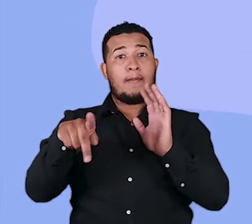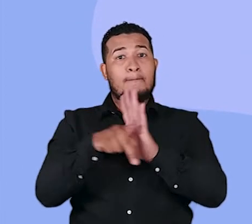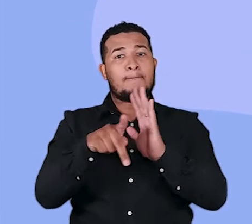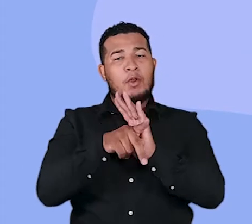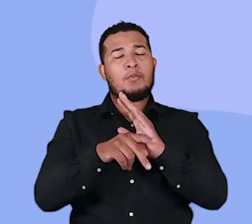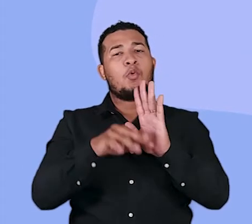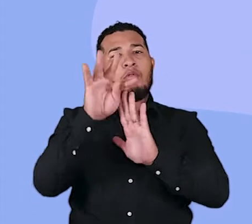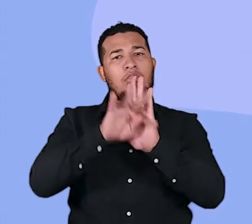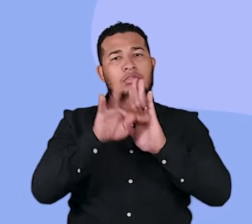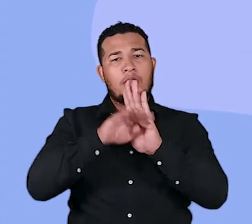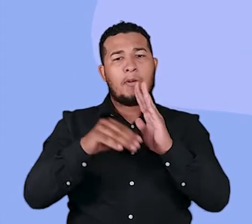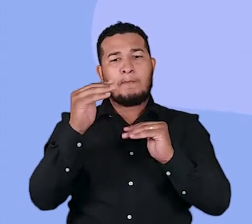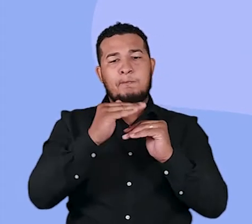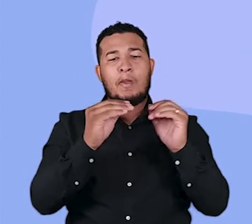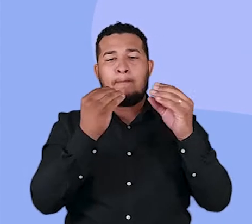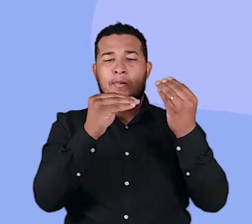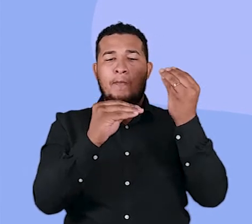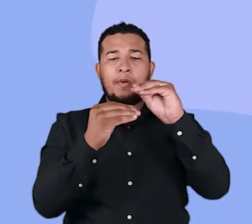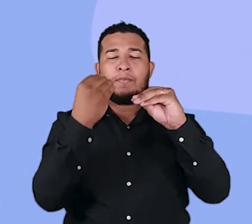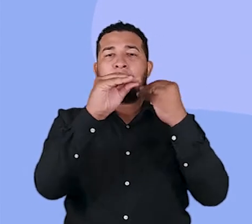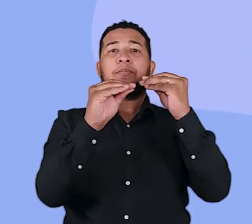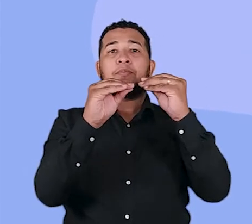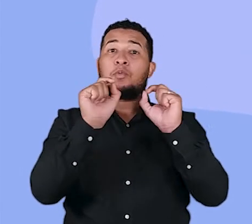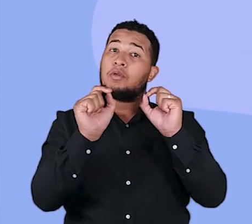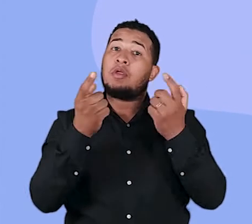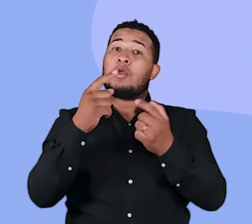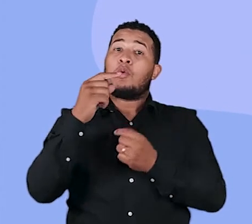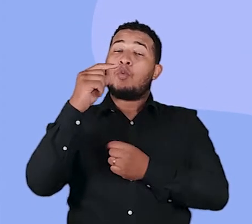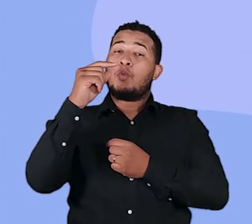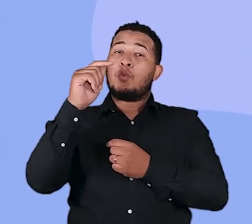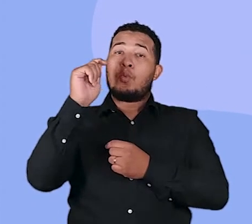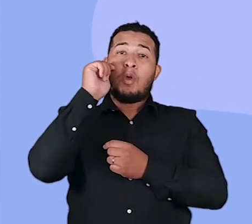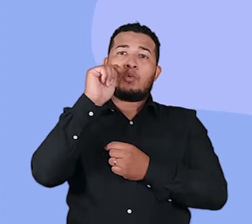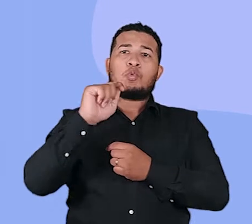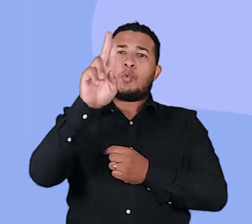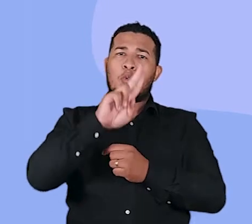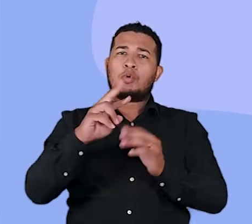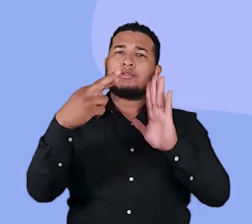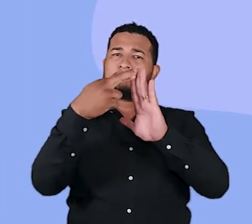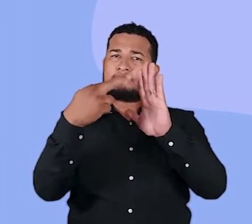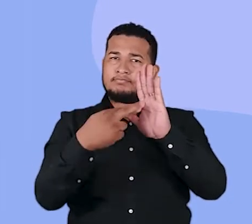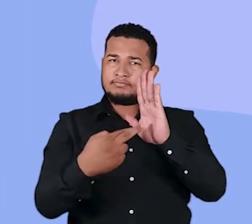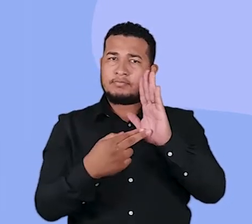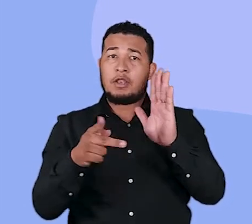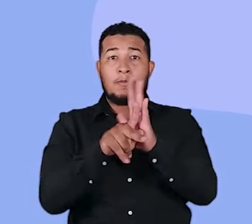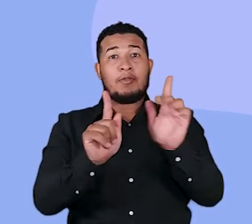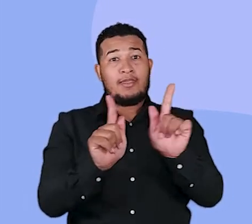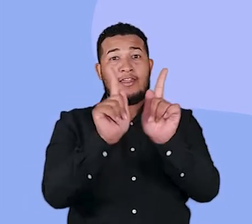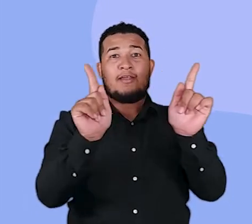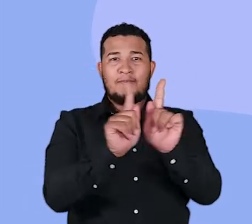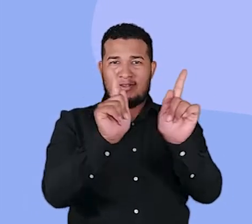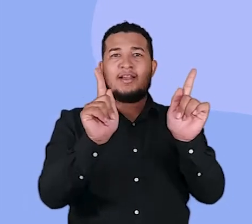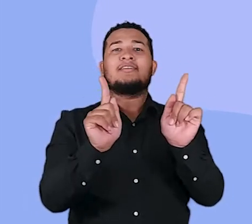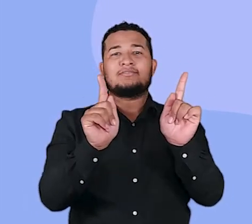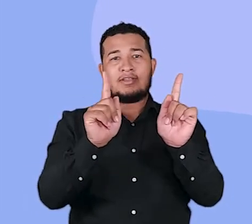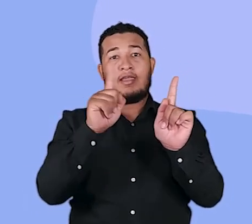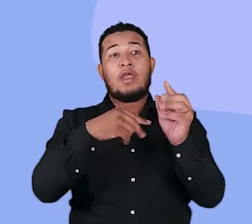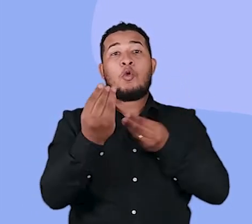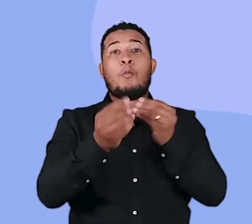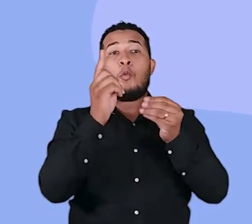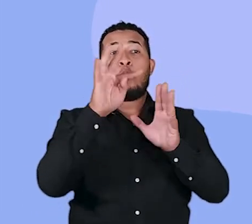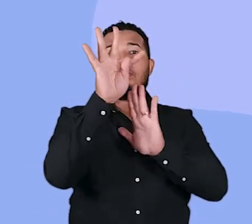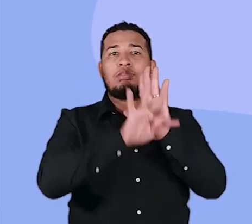da construção textual na qual o autor utiliza regras gramaticais, ou seja, refere-se